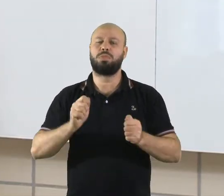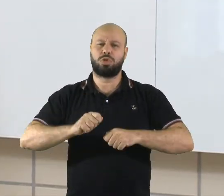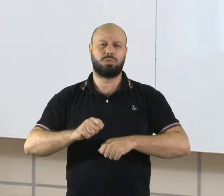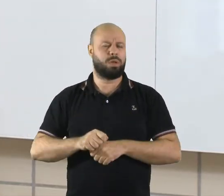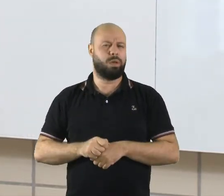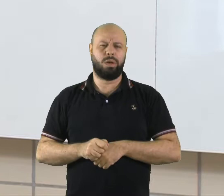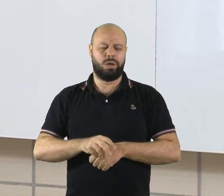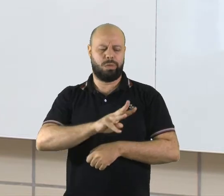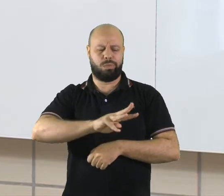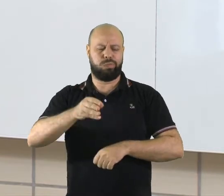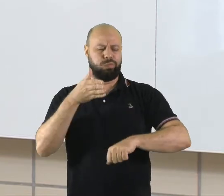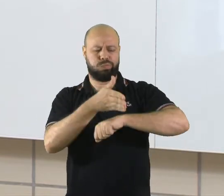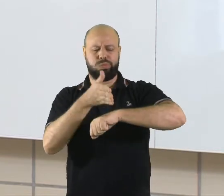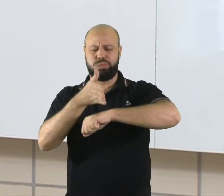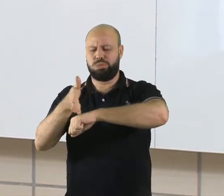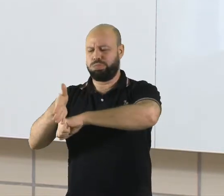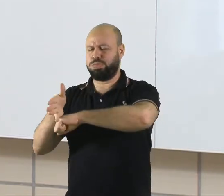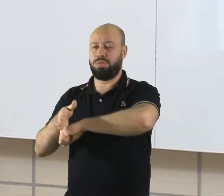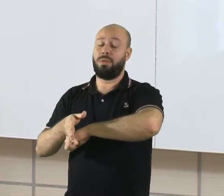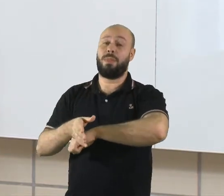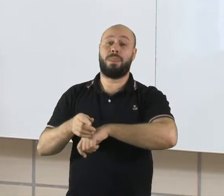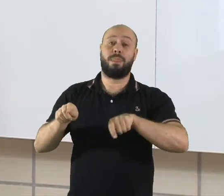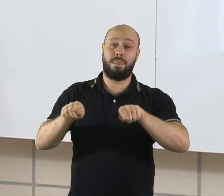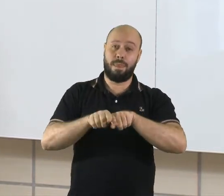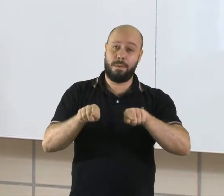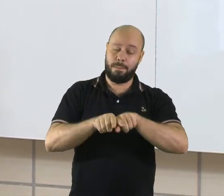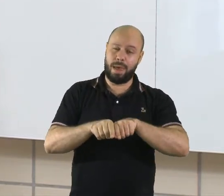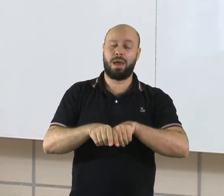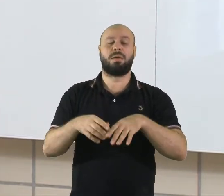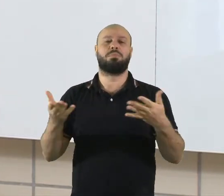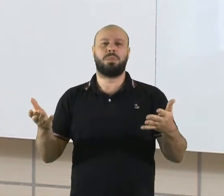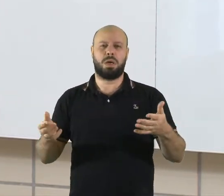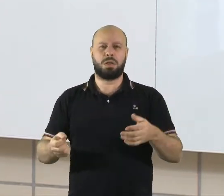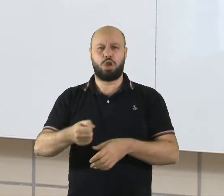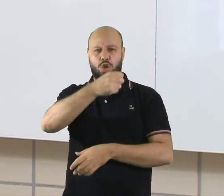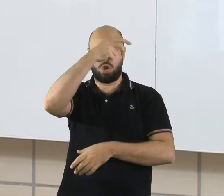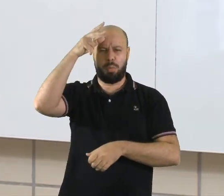sites, inclusive no próprio site também da prefeitura da nossa